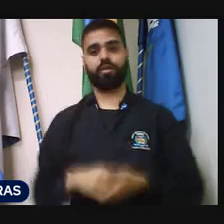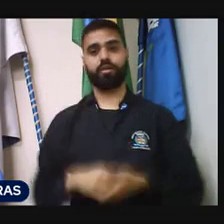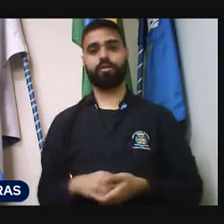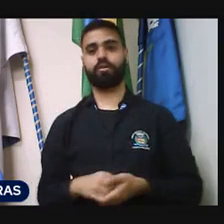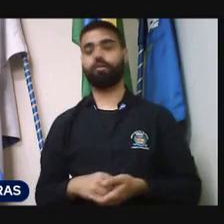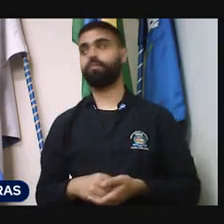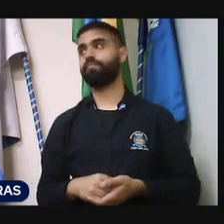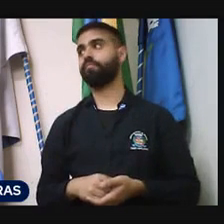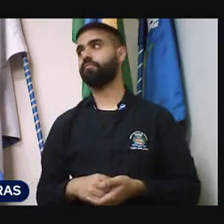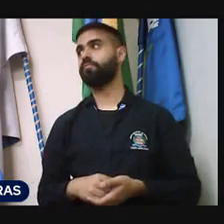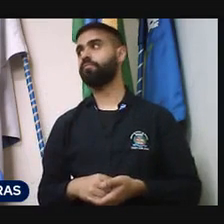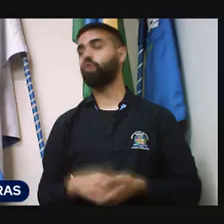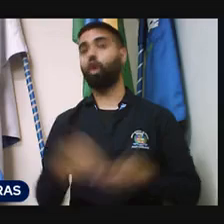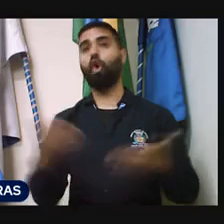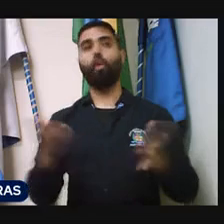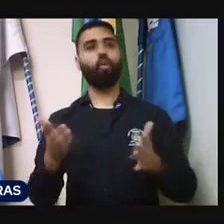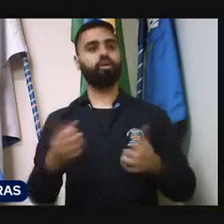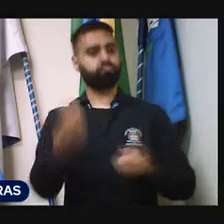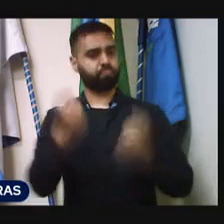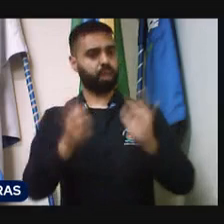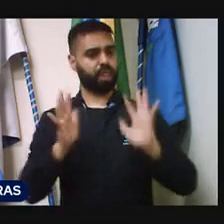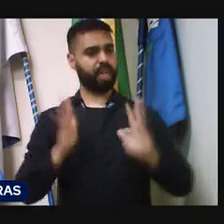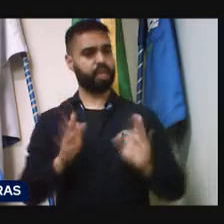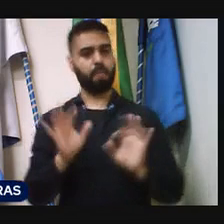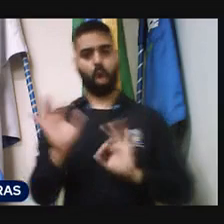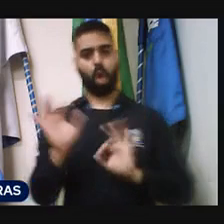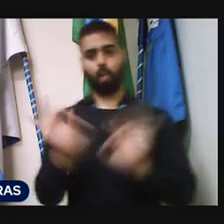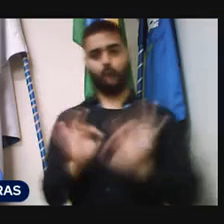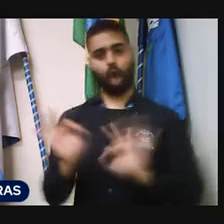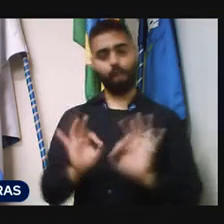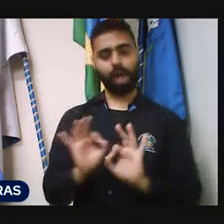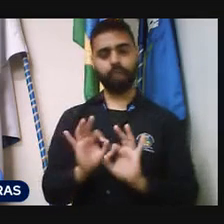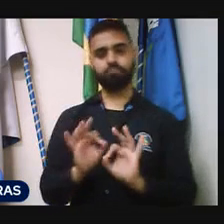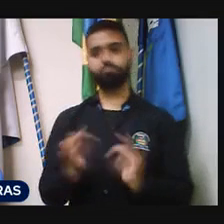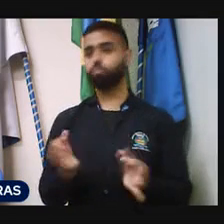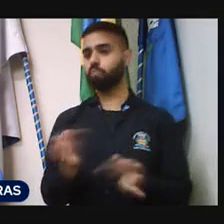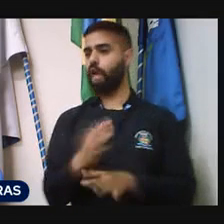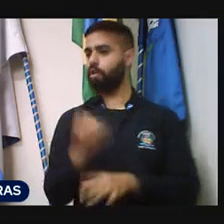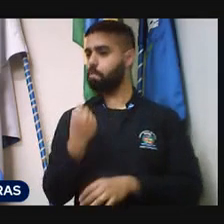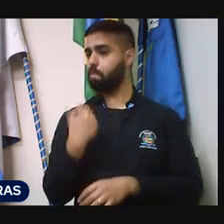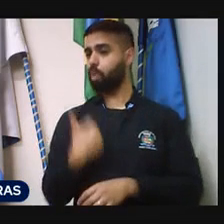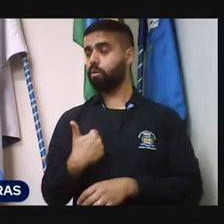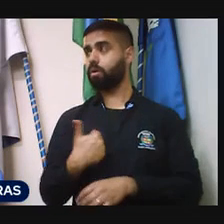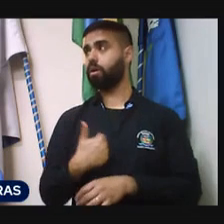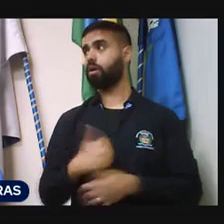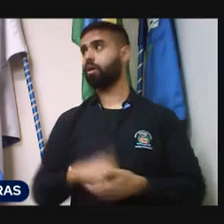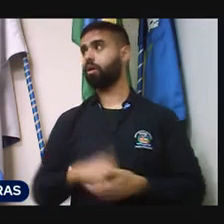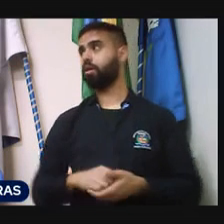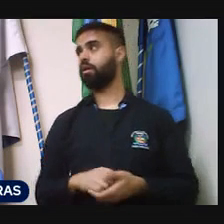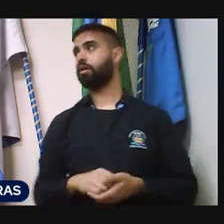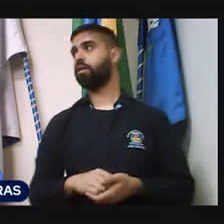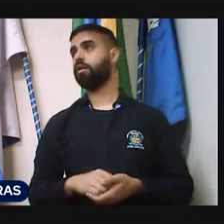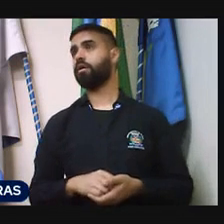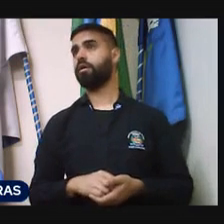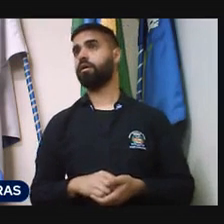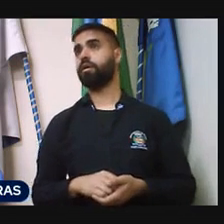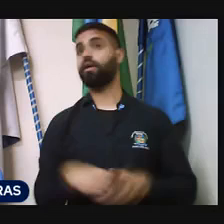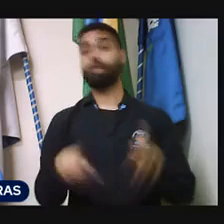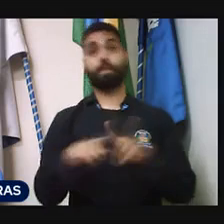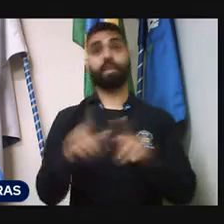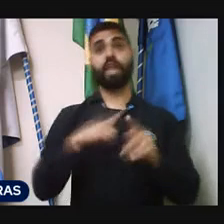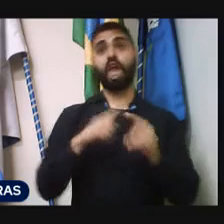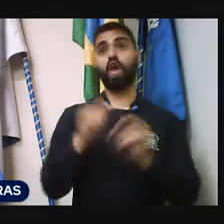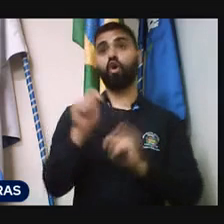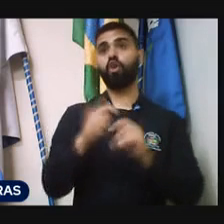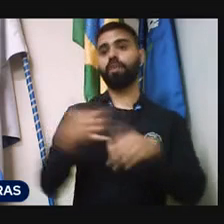e hoje o carro tá limpo cuidado arrumado e com economia na gasolina que nós